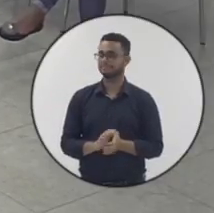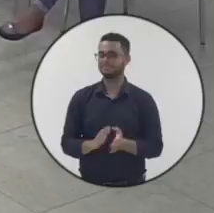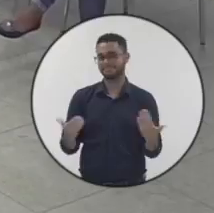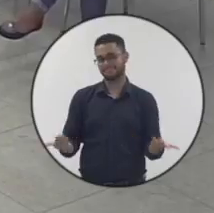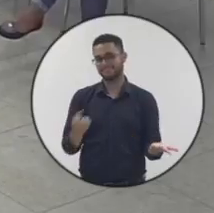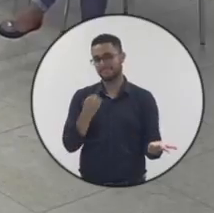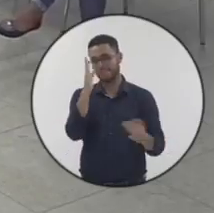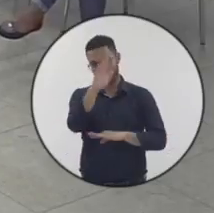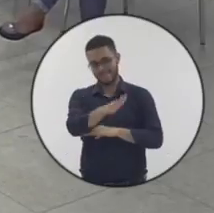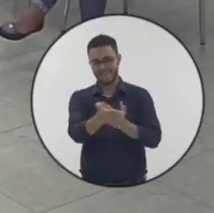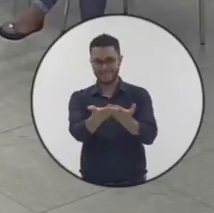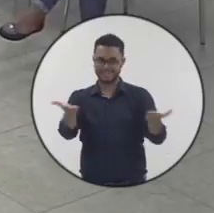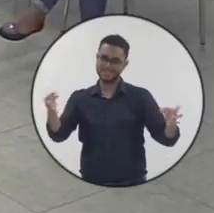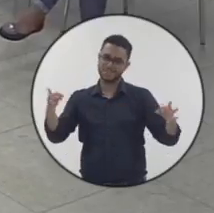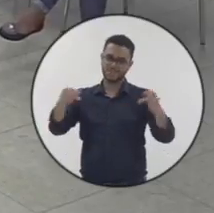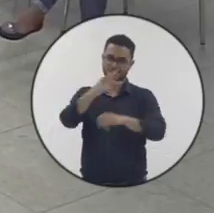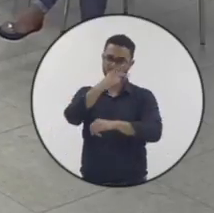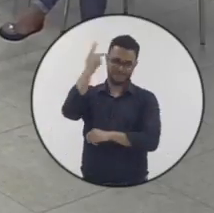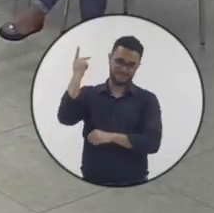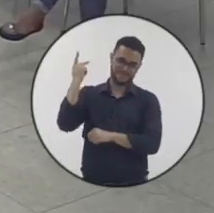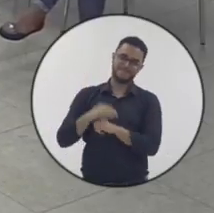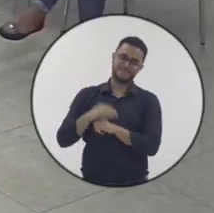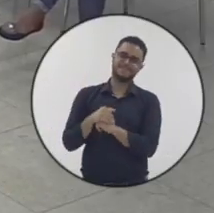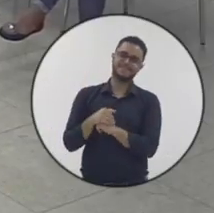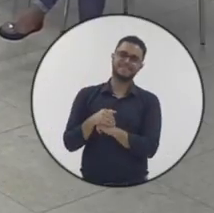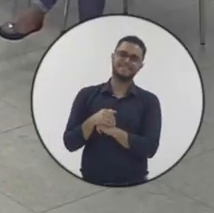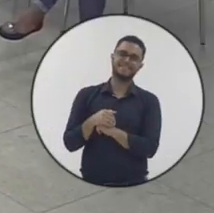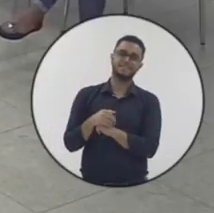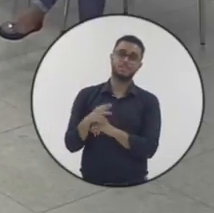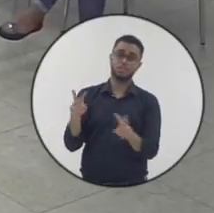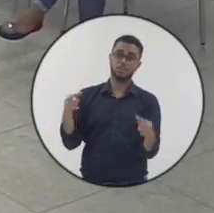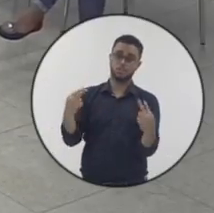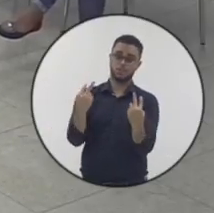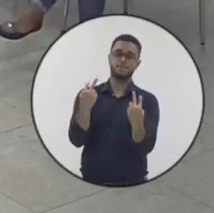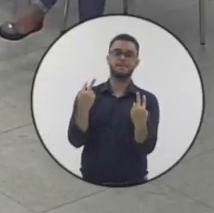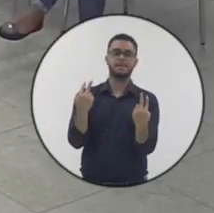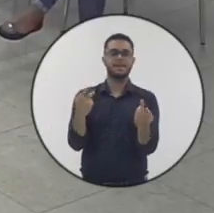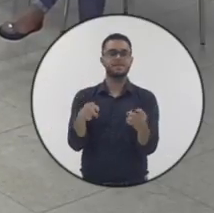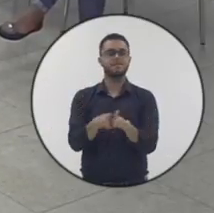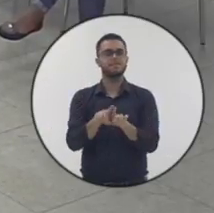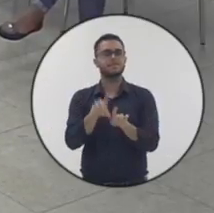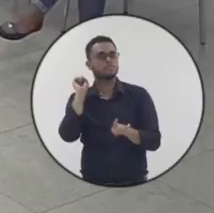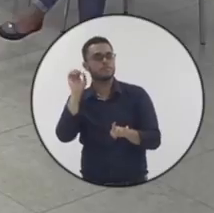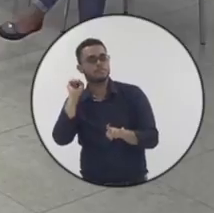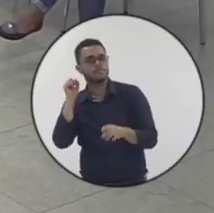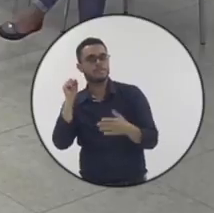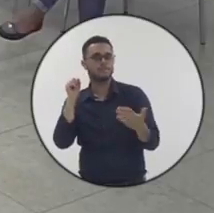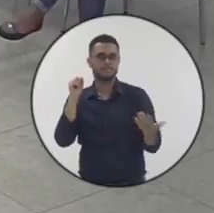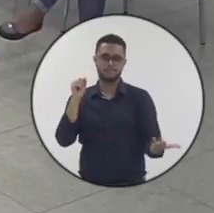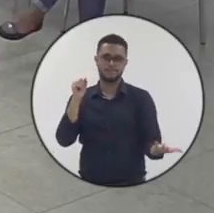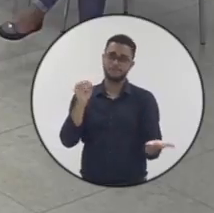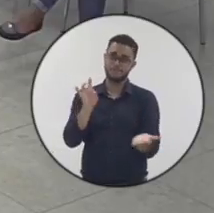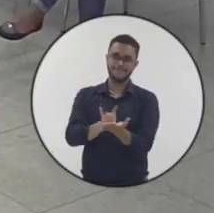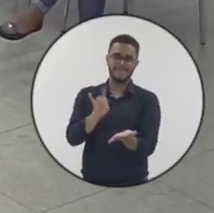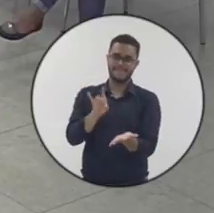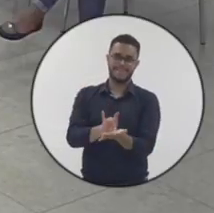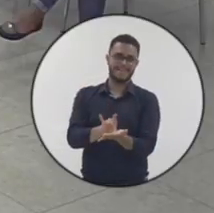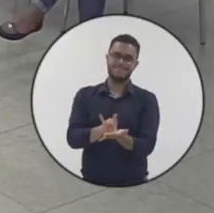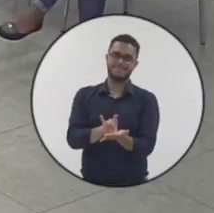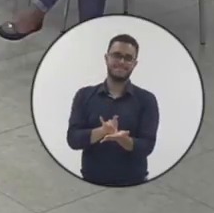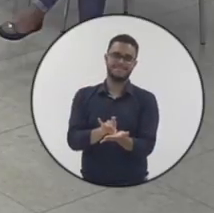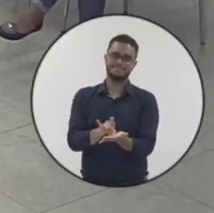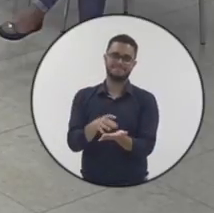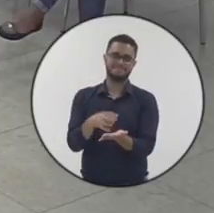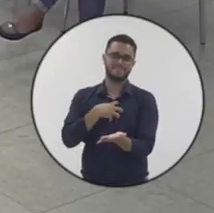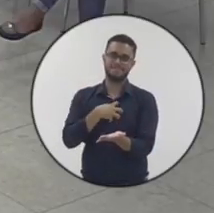Bem, boa tarde a todas as pessoas que estão nos assistindo, nos escutando. Realmente é